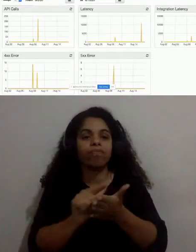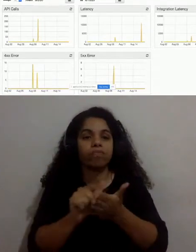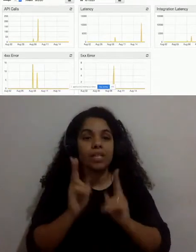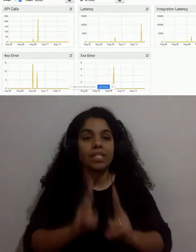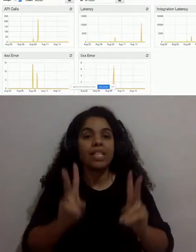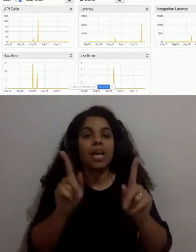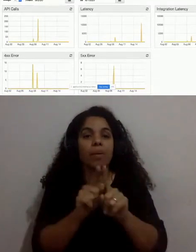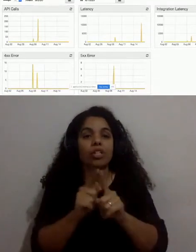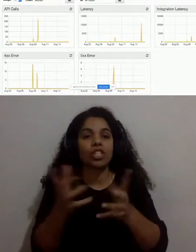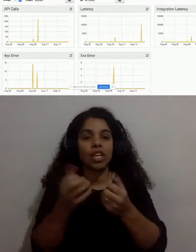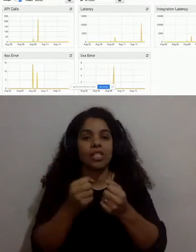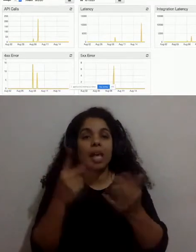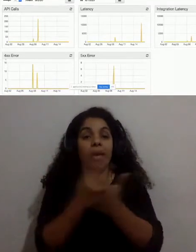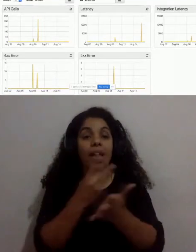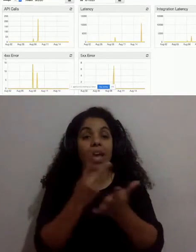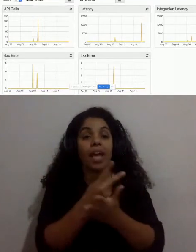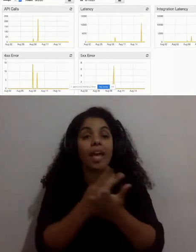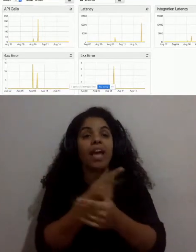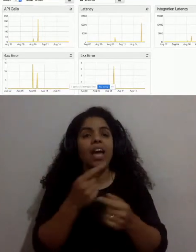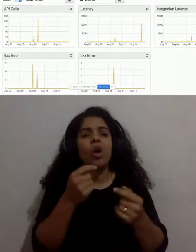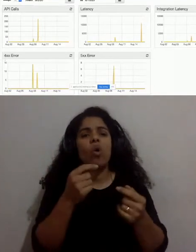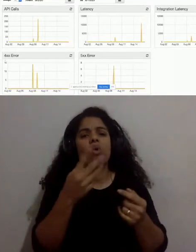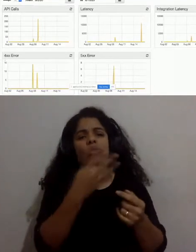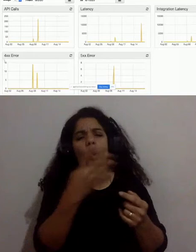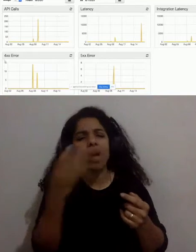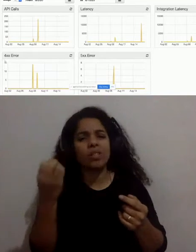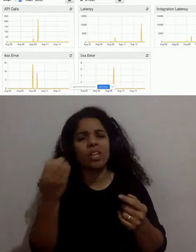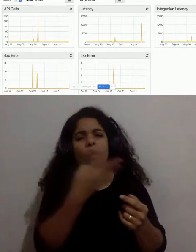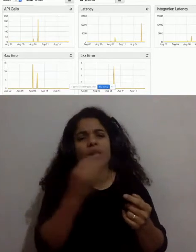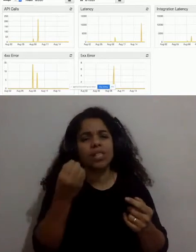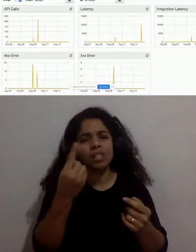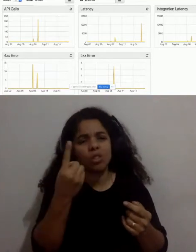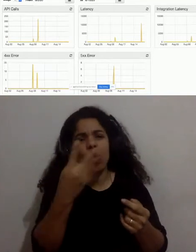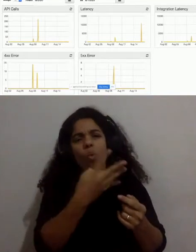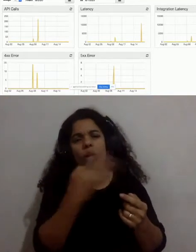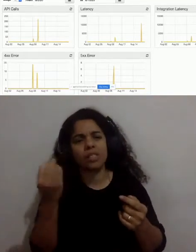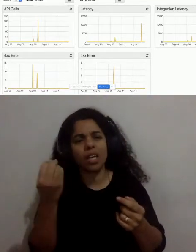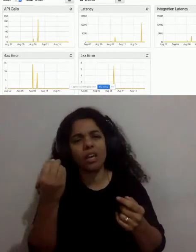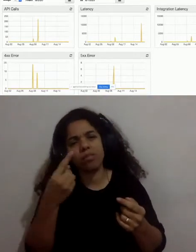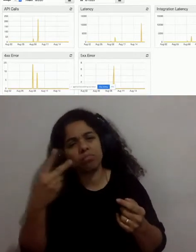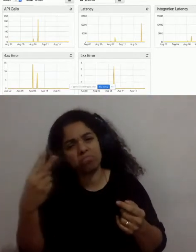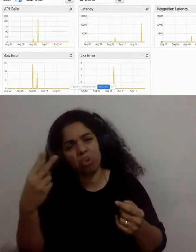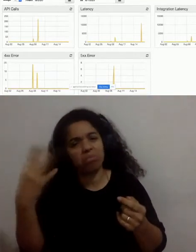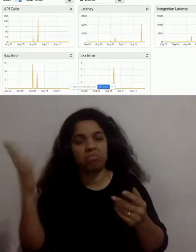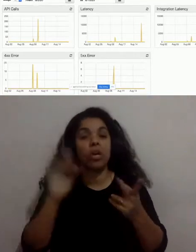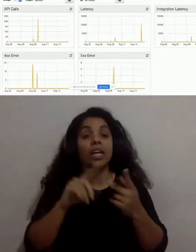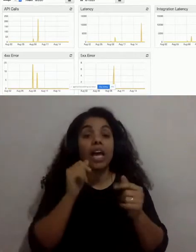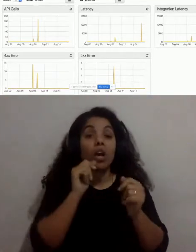sempre recebe erros da família 400, de 401, 400 e alguma coisa. Então, o que eu fiz lá